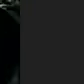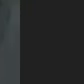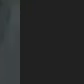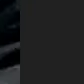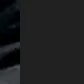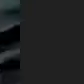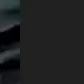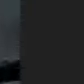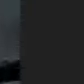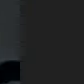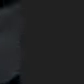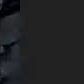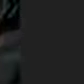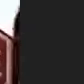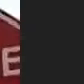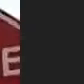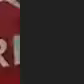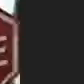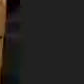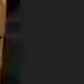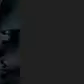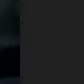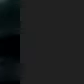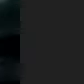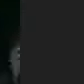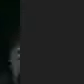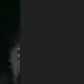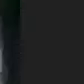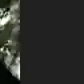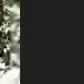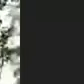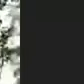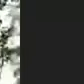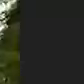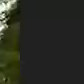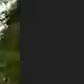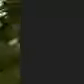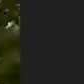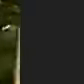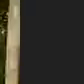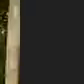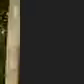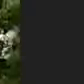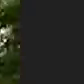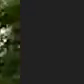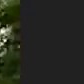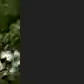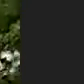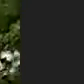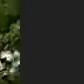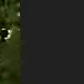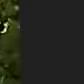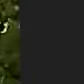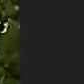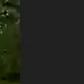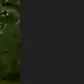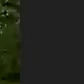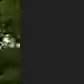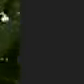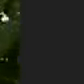deles, né? É a rotina deles, né? Tem sido a rotina, ó. O acampamento aqui, que